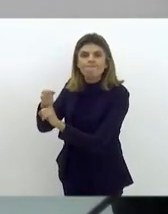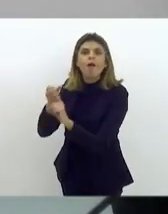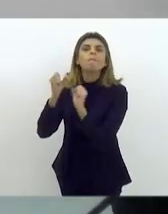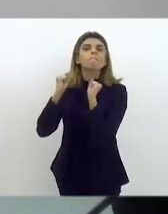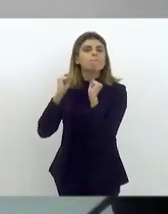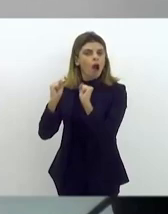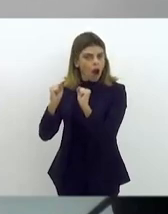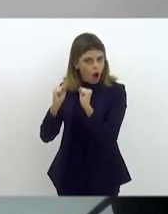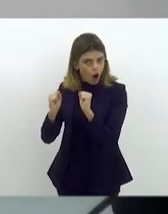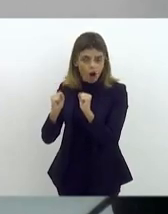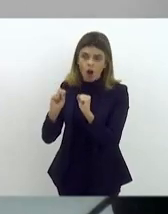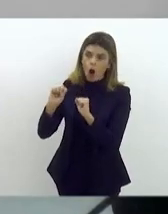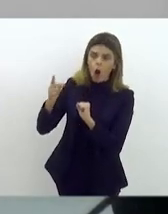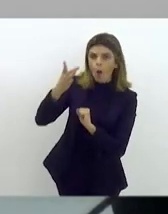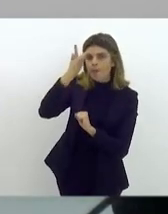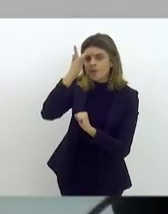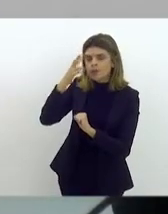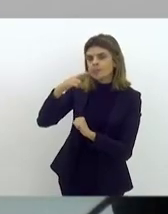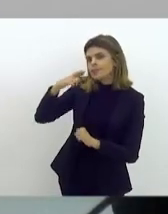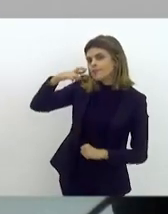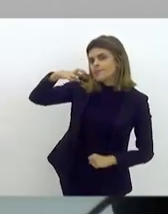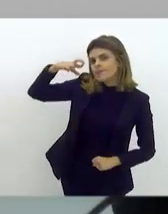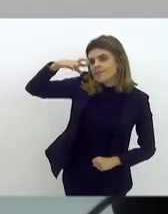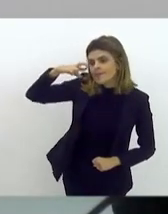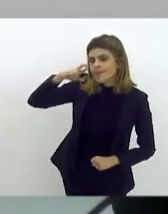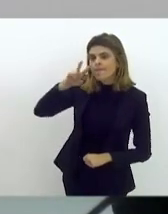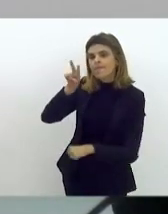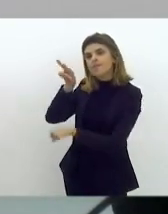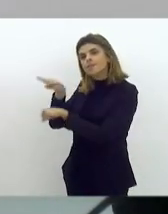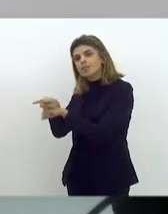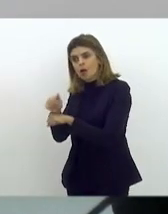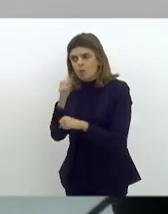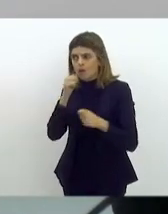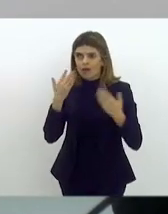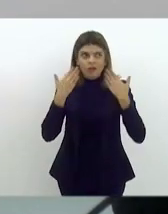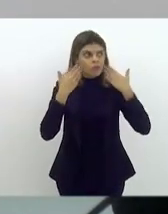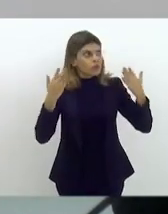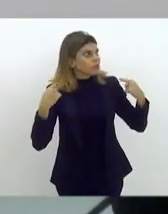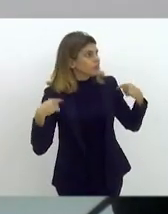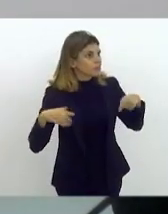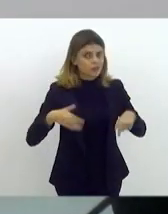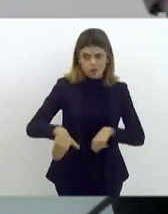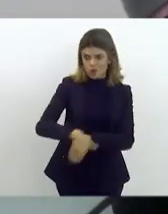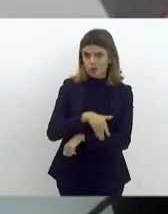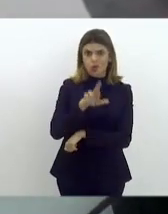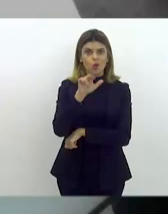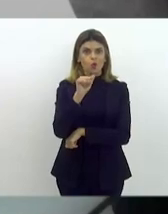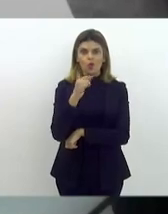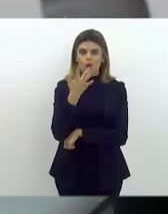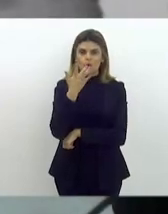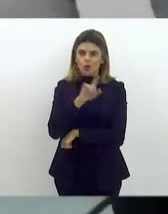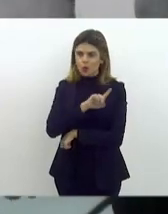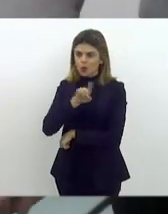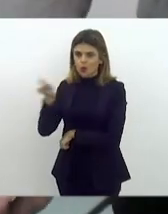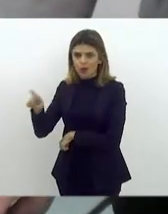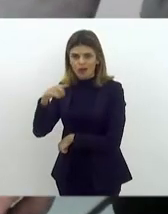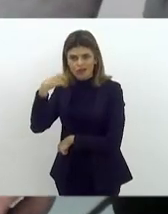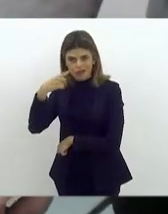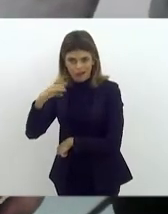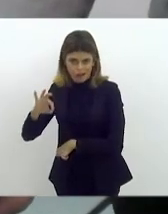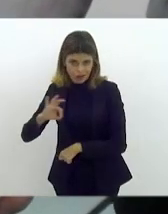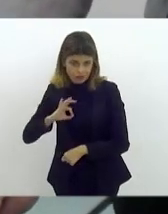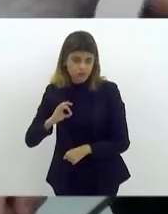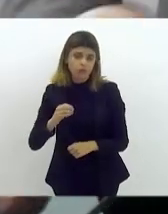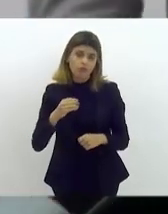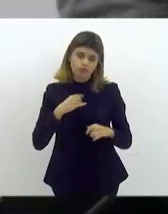e ou colocando alguém para vigiá-la e circular e ela se expõe novamente é eu queria deixar aqui como desafio até